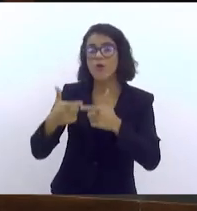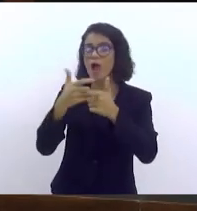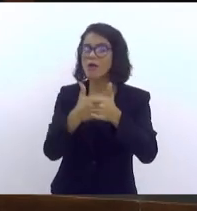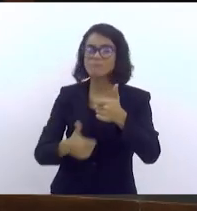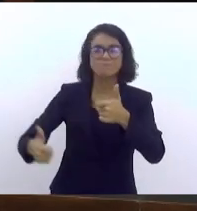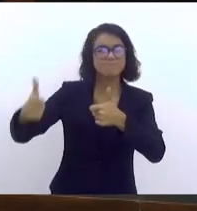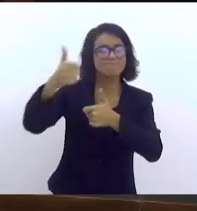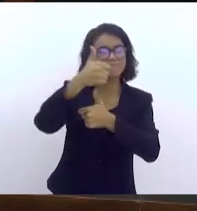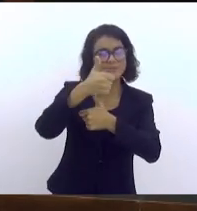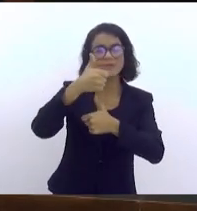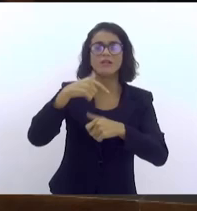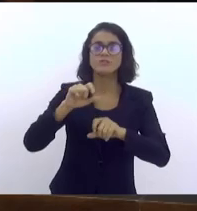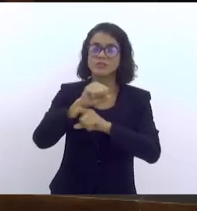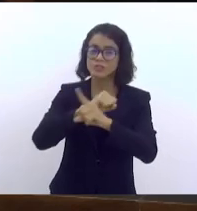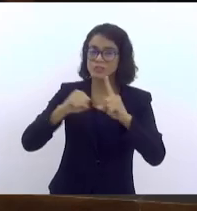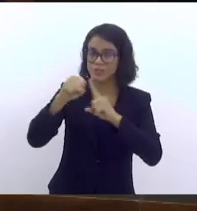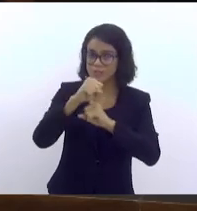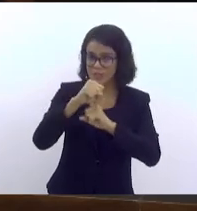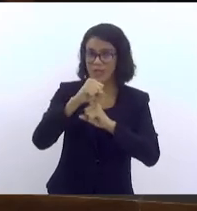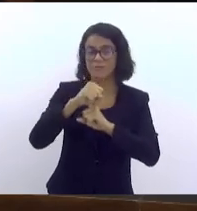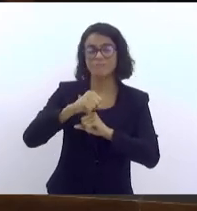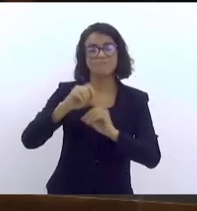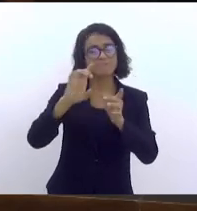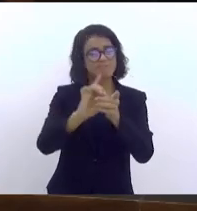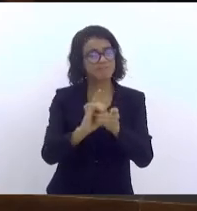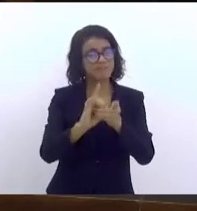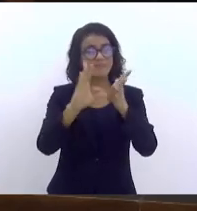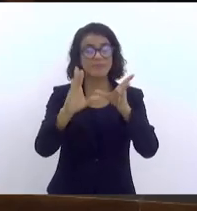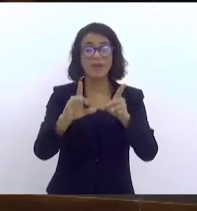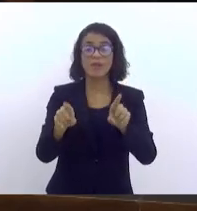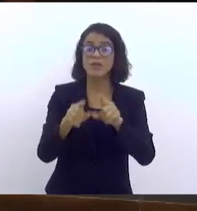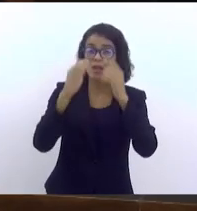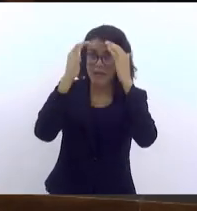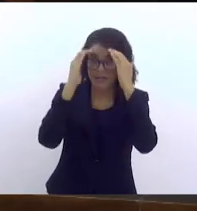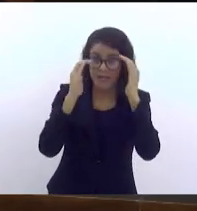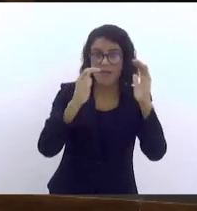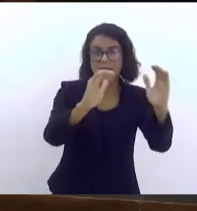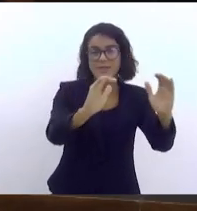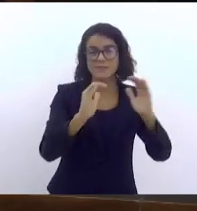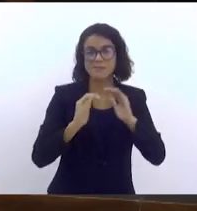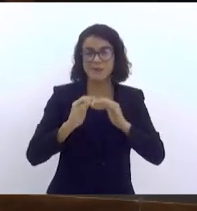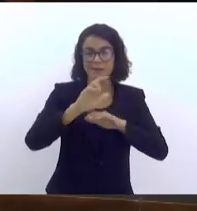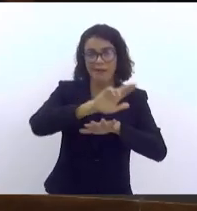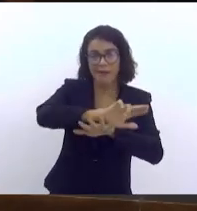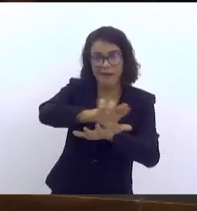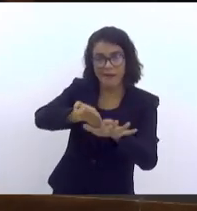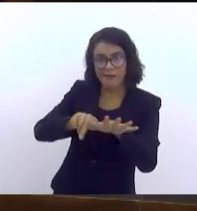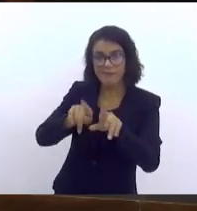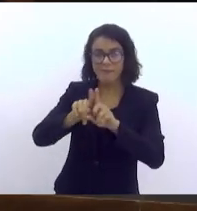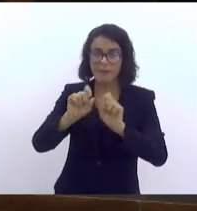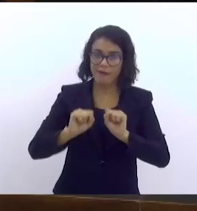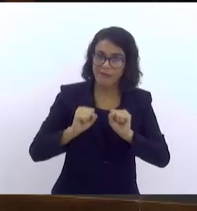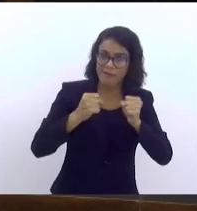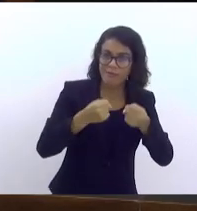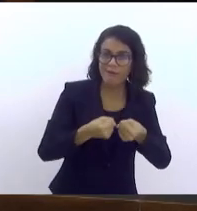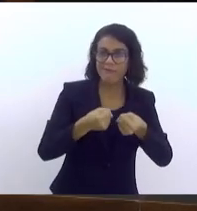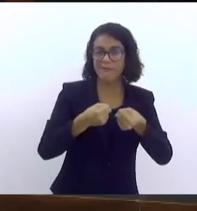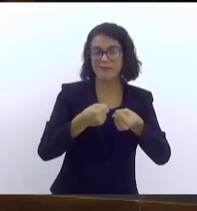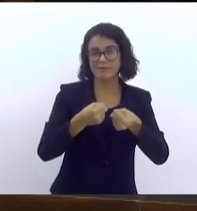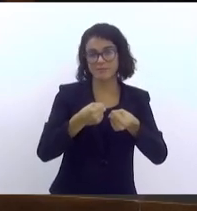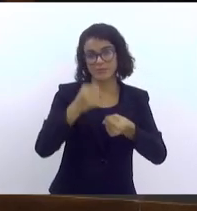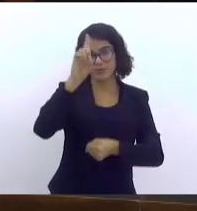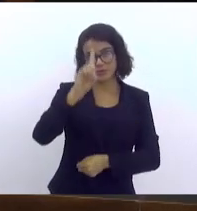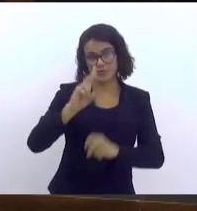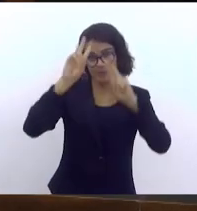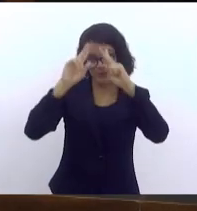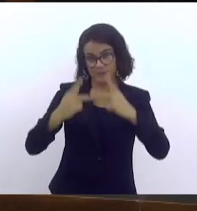construção de uma sociedade radicalmente democrática de respeito às diversidades e de defesa intransigente dos